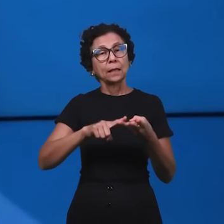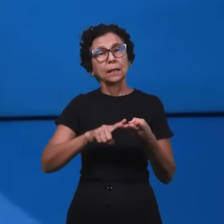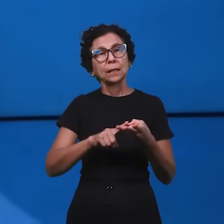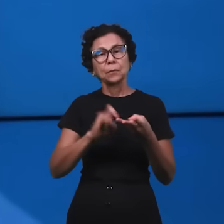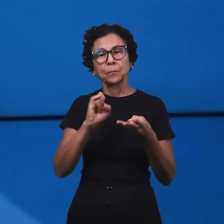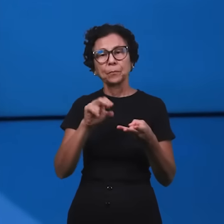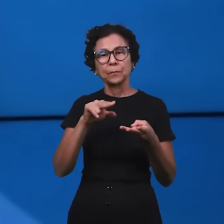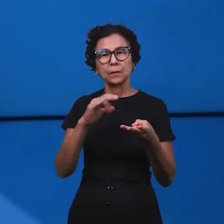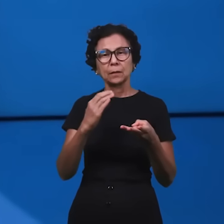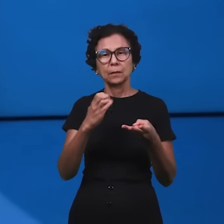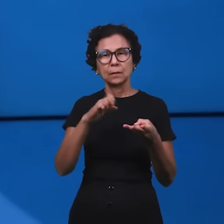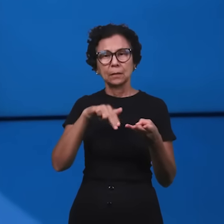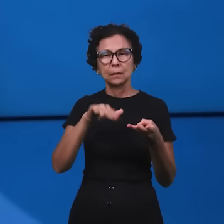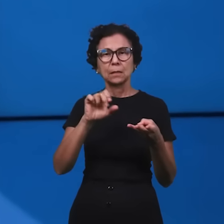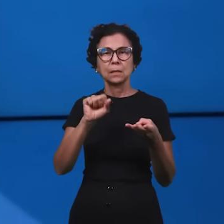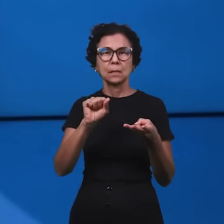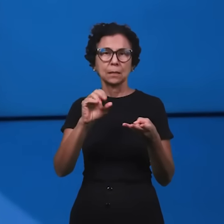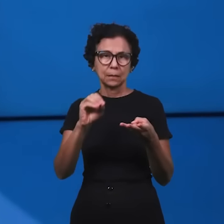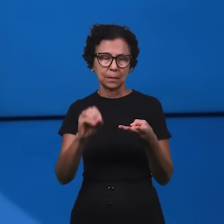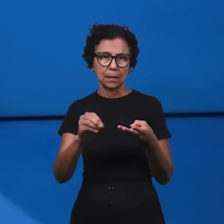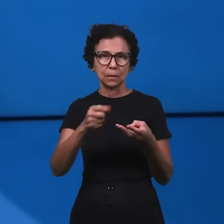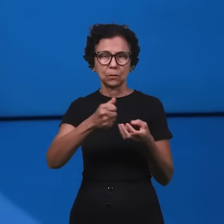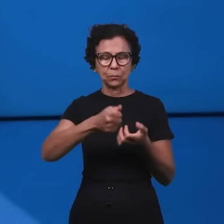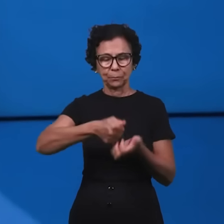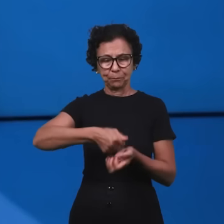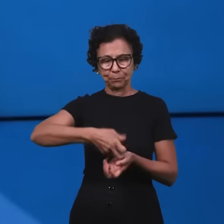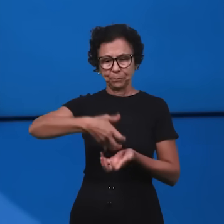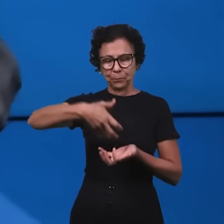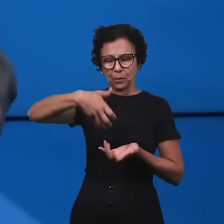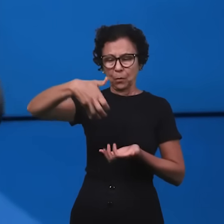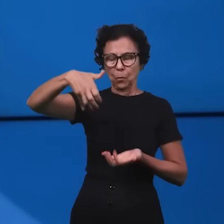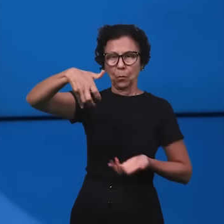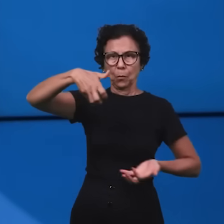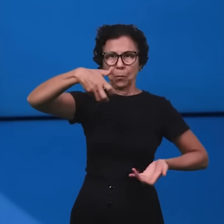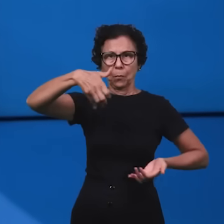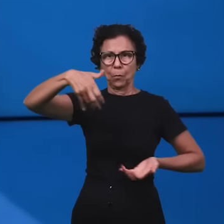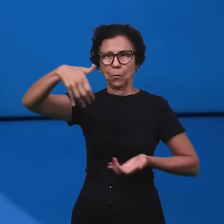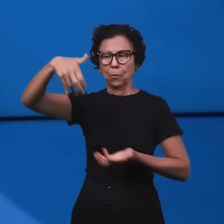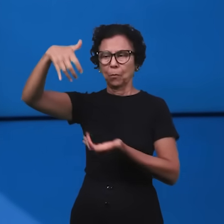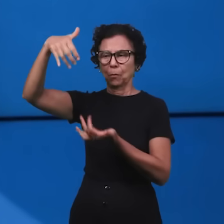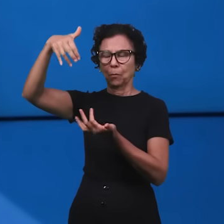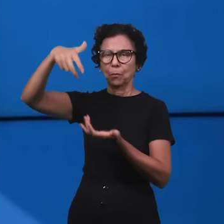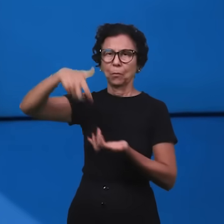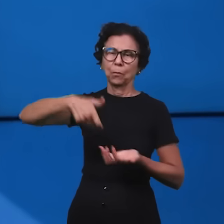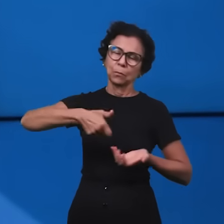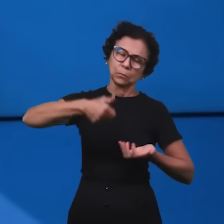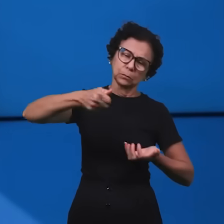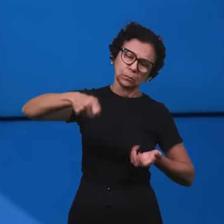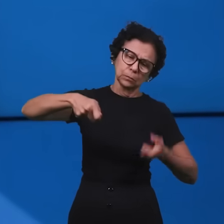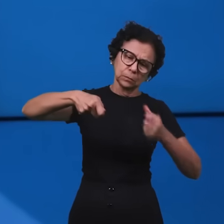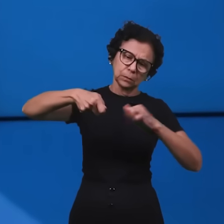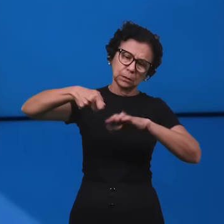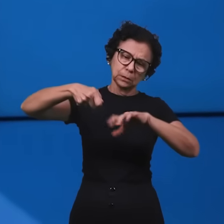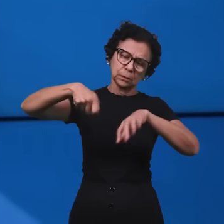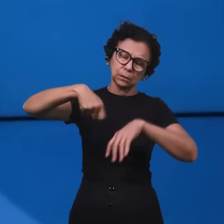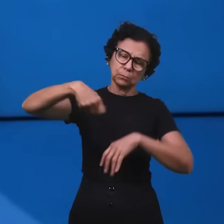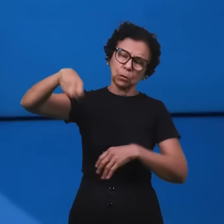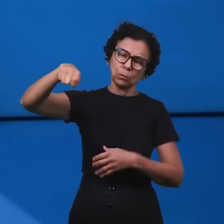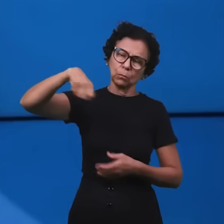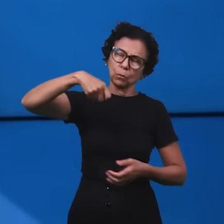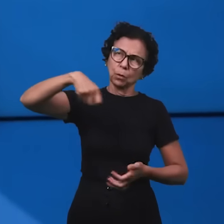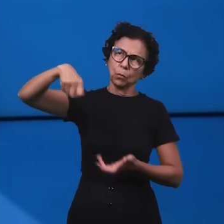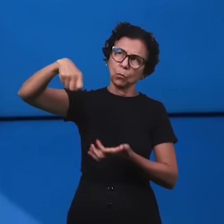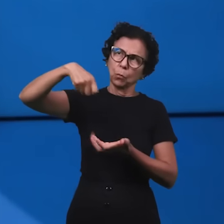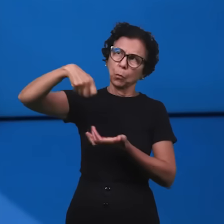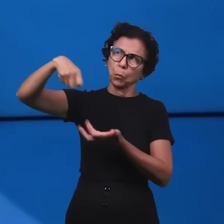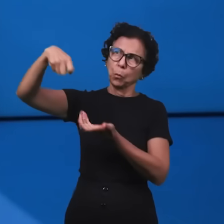incenso? Era aquilo que acontecia na vida do Senhor Jesus. Quando ele realizava um sinal, o incenso subia. Qual era o incenso?